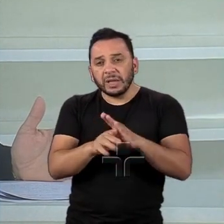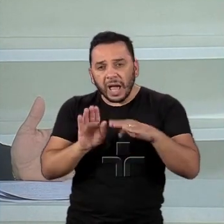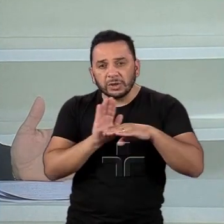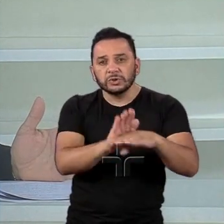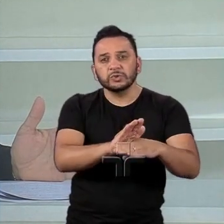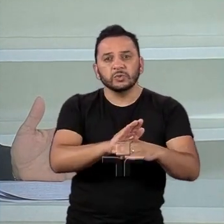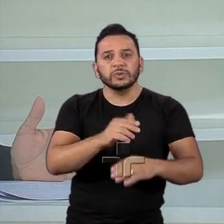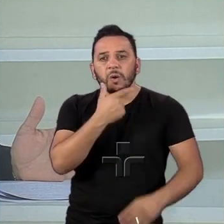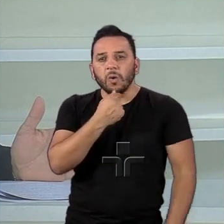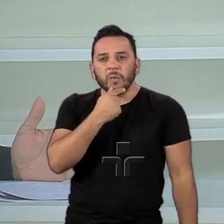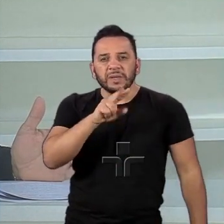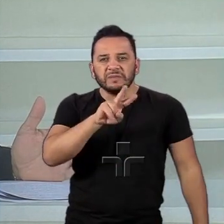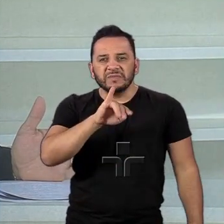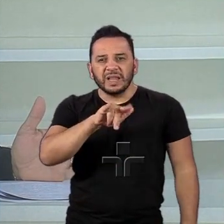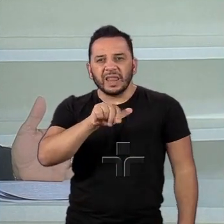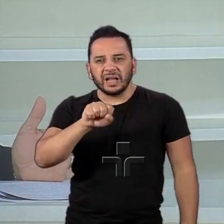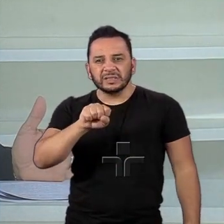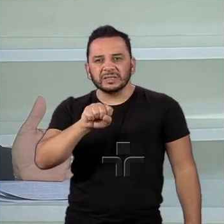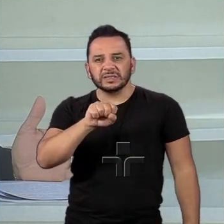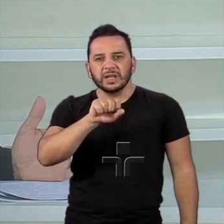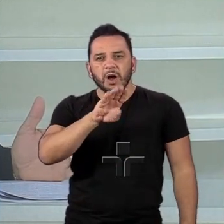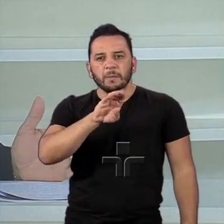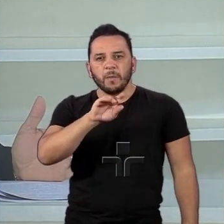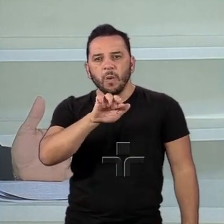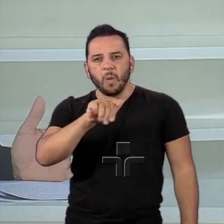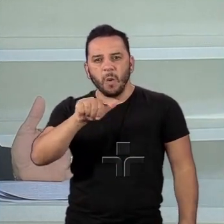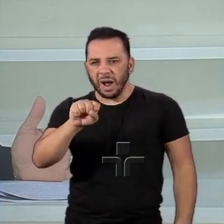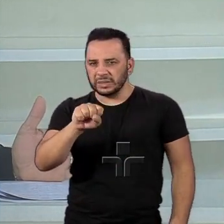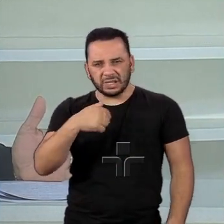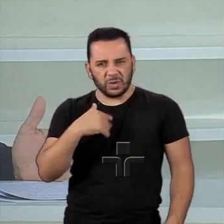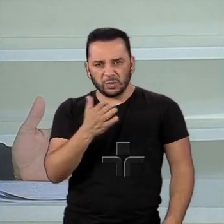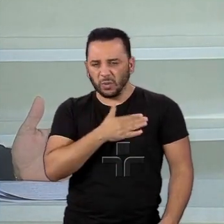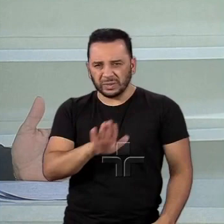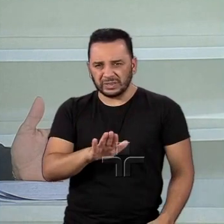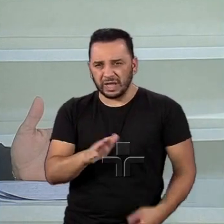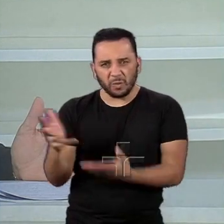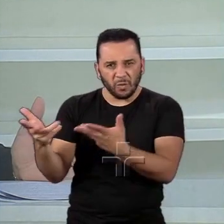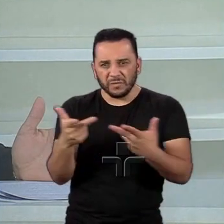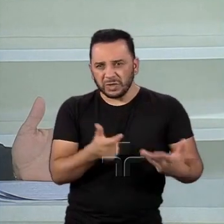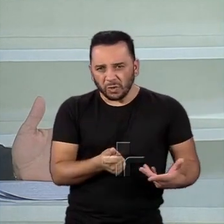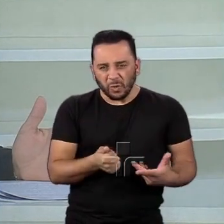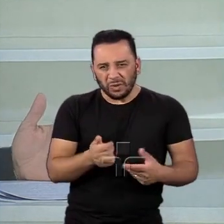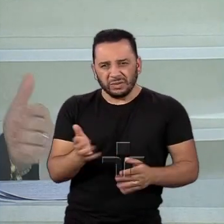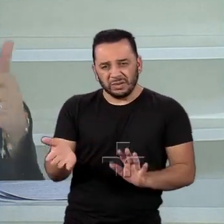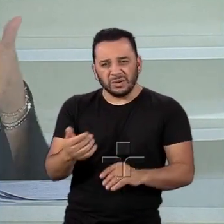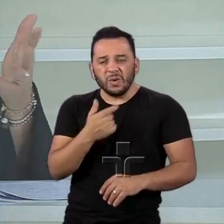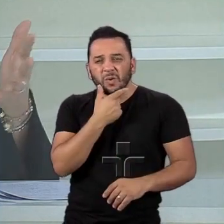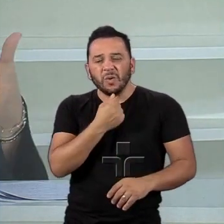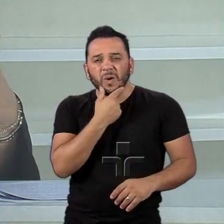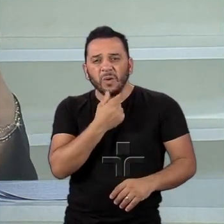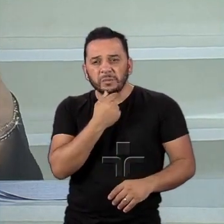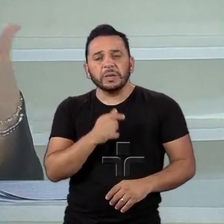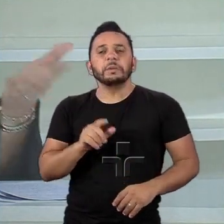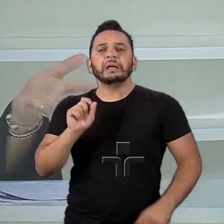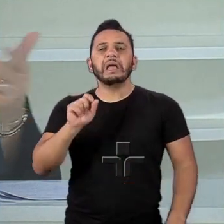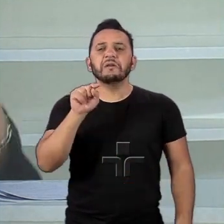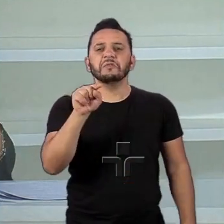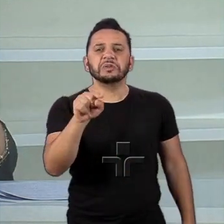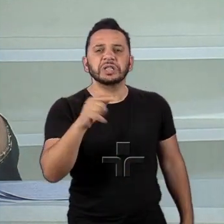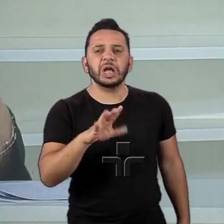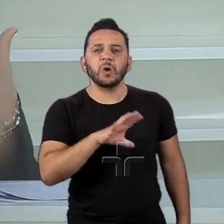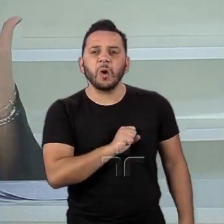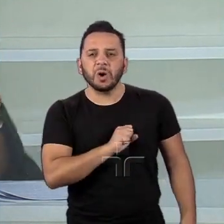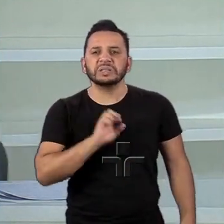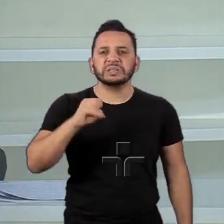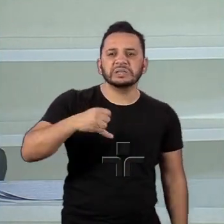não me senti tranquila, eu não gostei desta simbologia. Talvez o ministro Toffoli possa dizer, mas quem é você, Cátia Abreu, para gostar ou